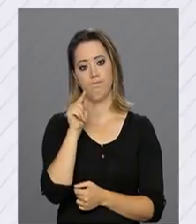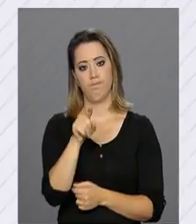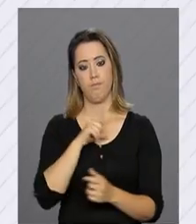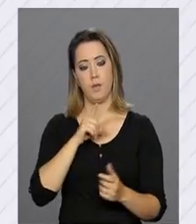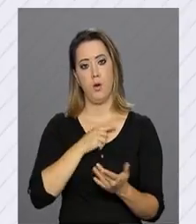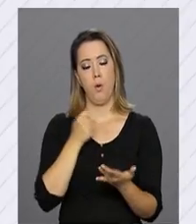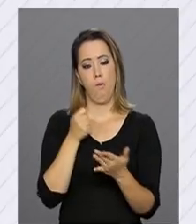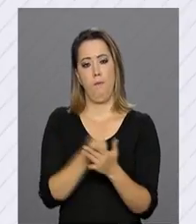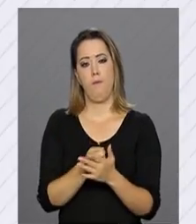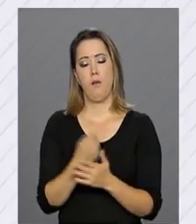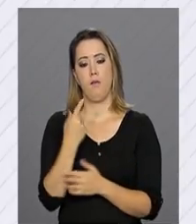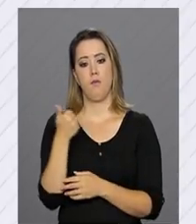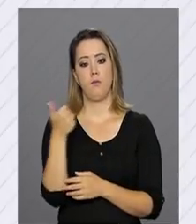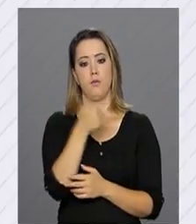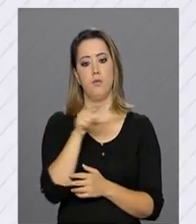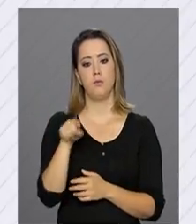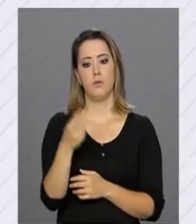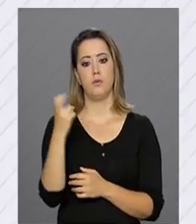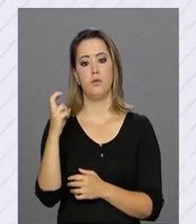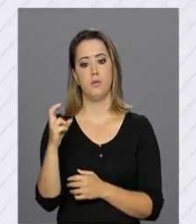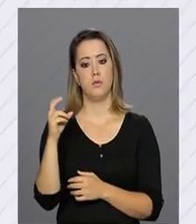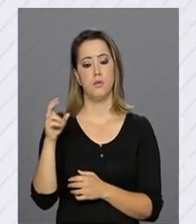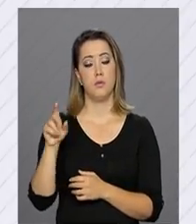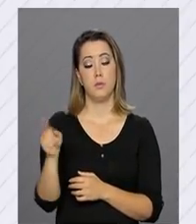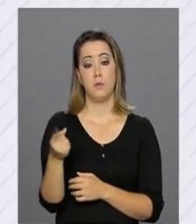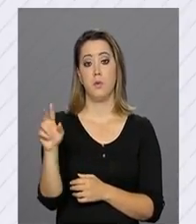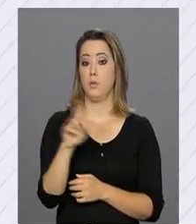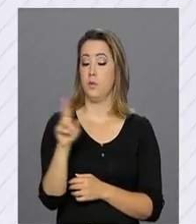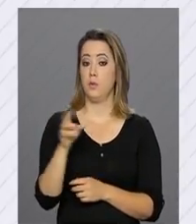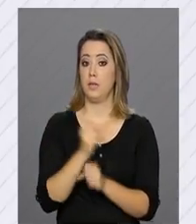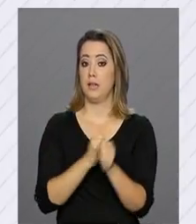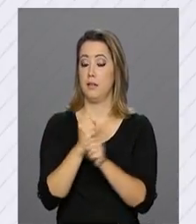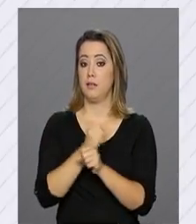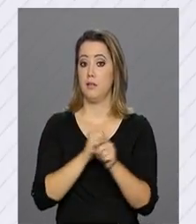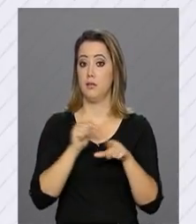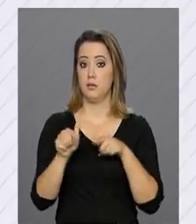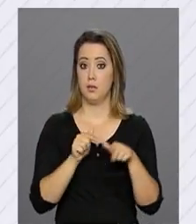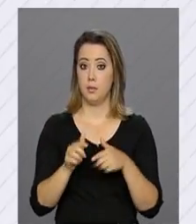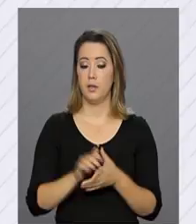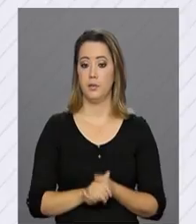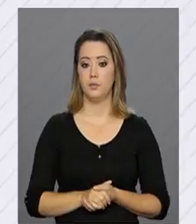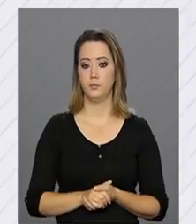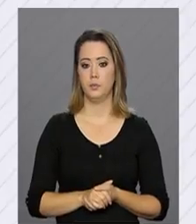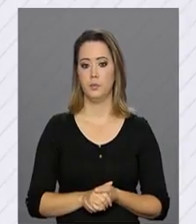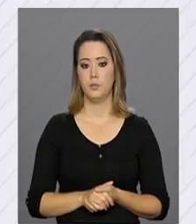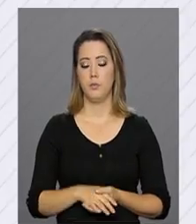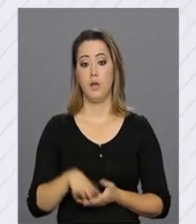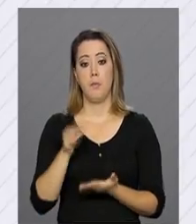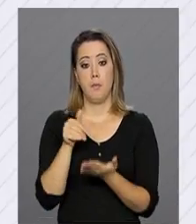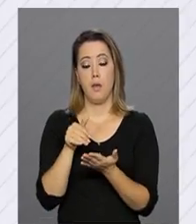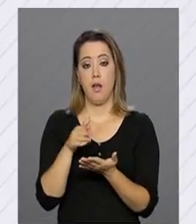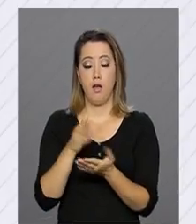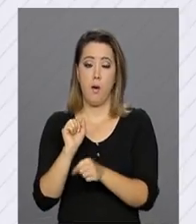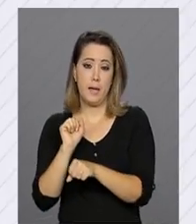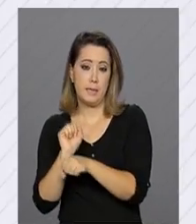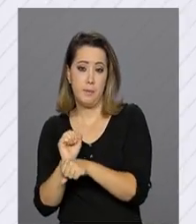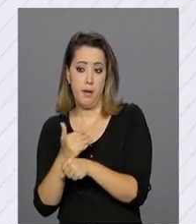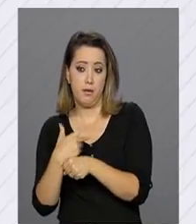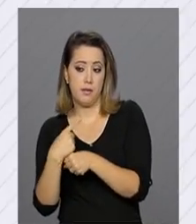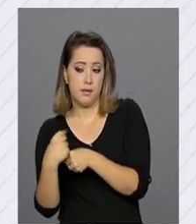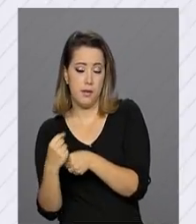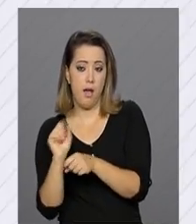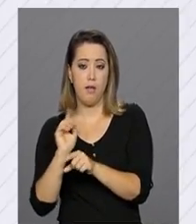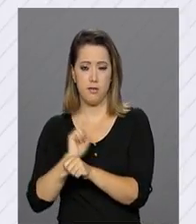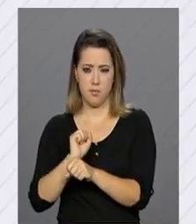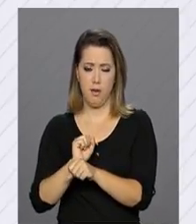indenização vai ser de 12 r00 para cada ano trabalhado a licença Não remunerada vai